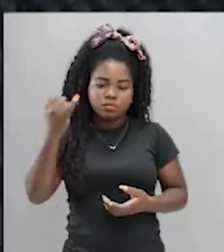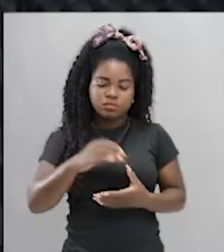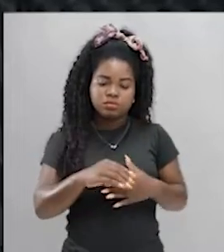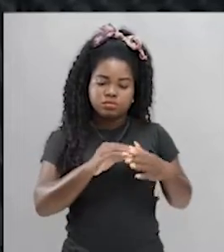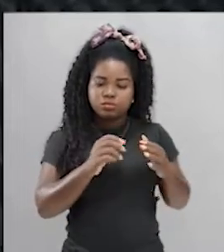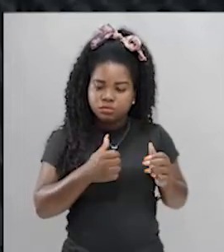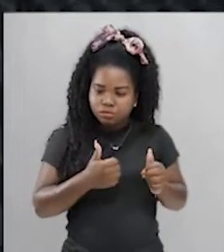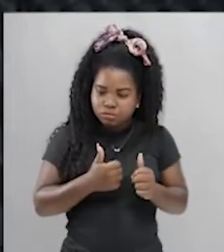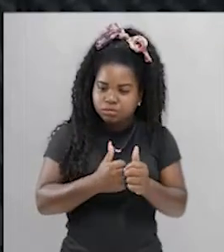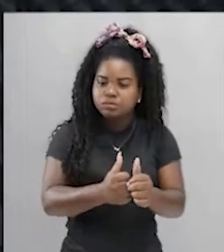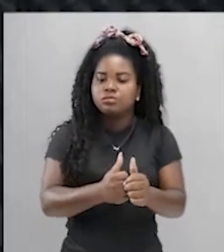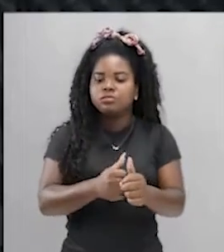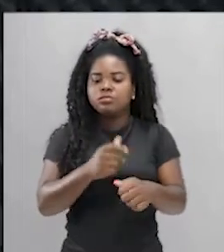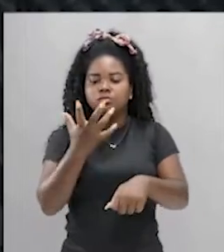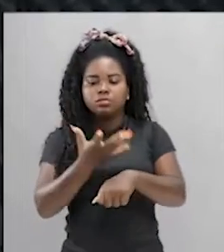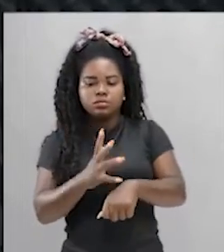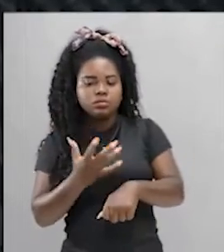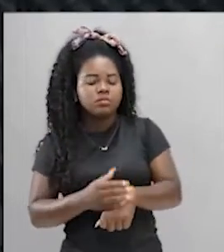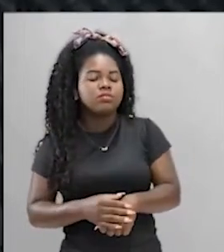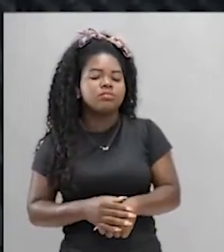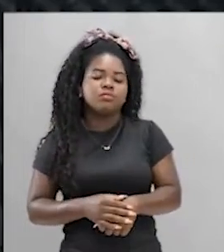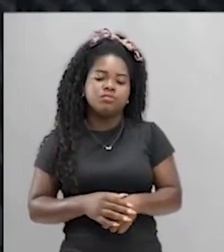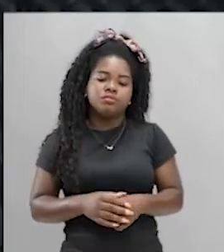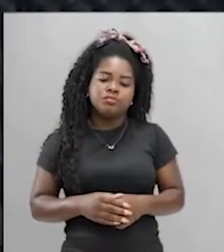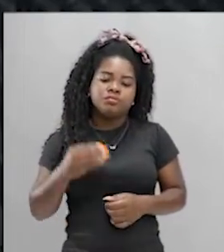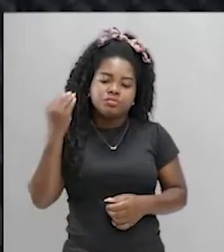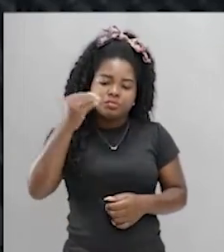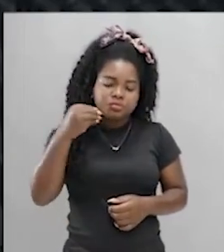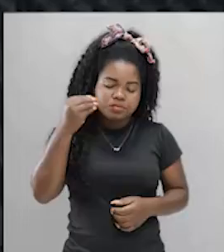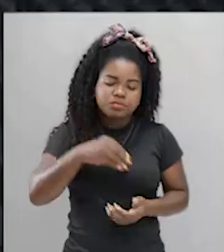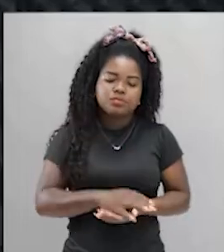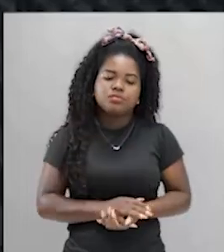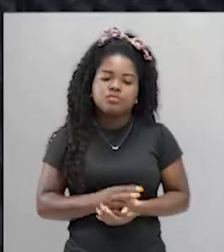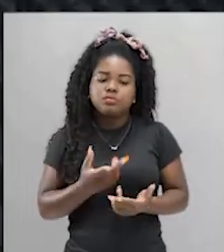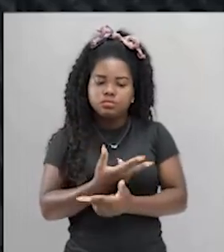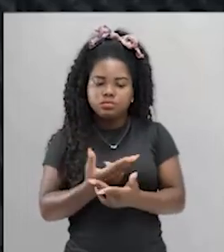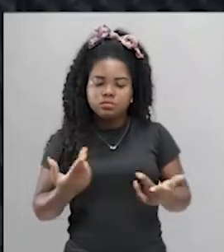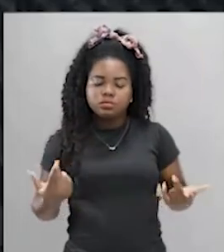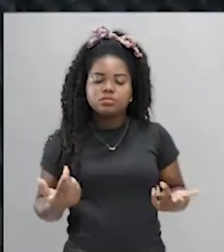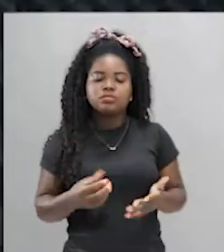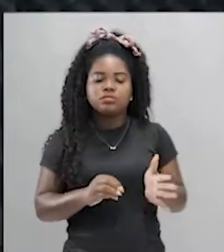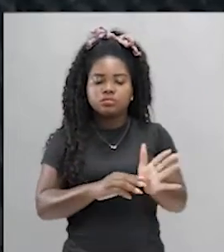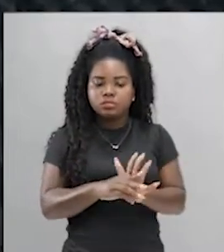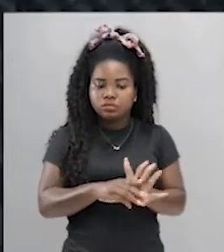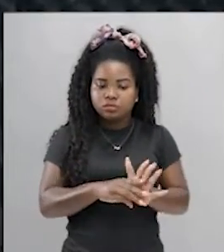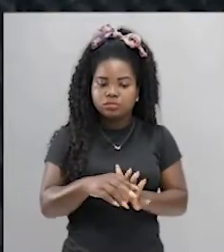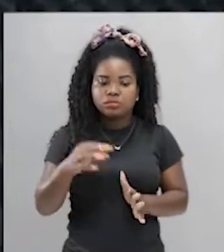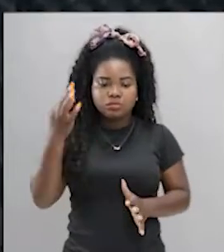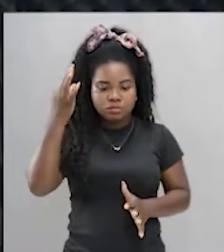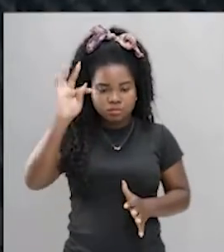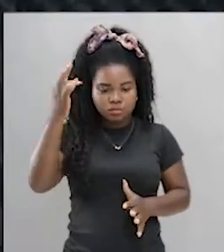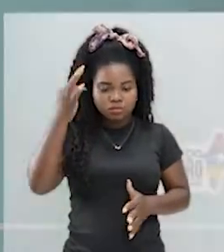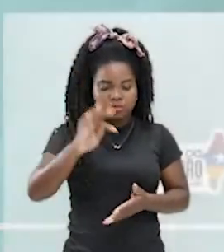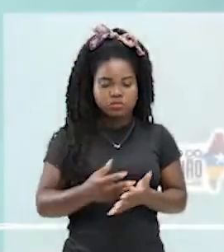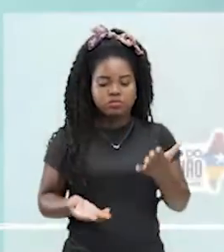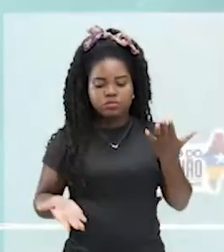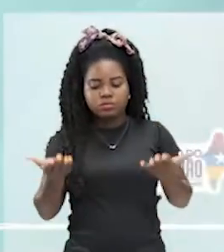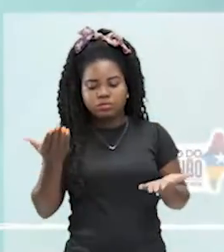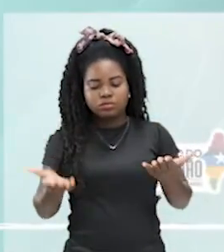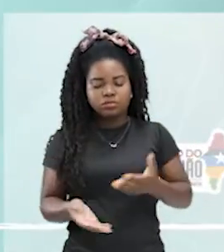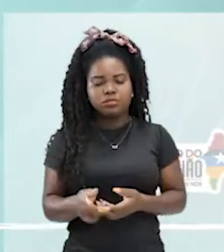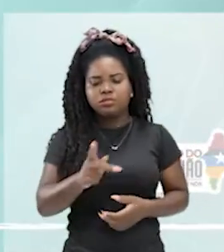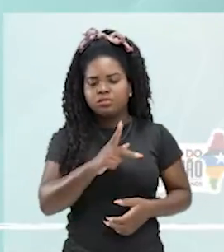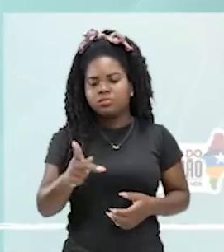trabalho, experimentar, conhecer várias vertentes desses teóricos. É muito interessante você fazer comparação de um com o outro. Professor,